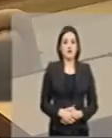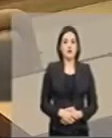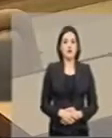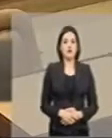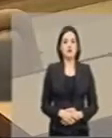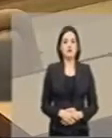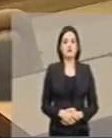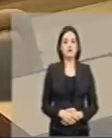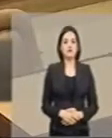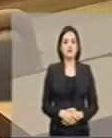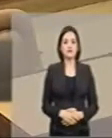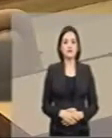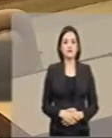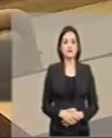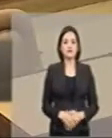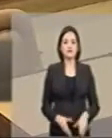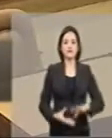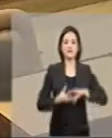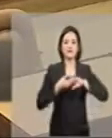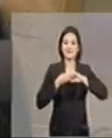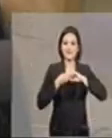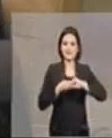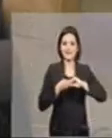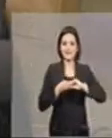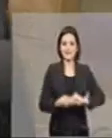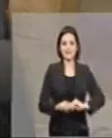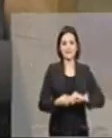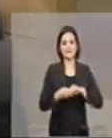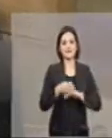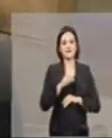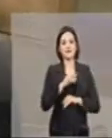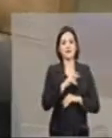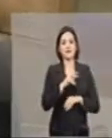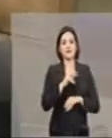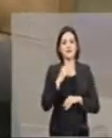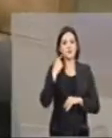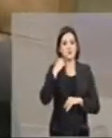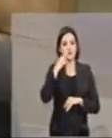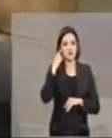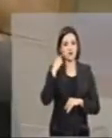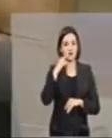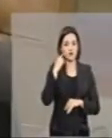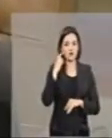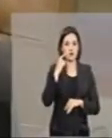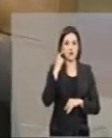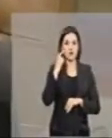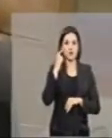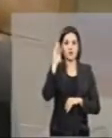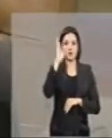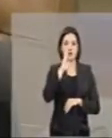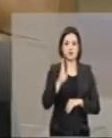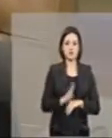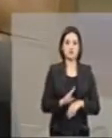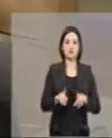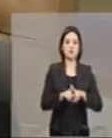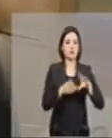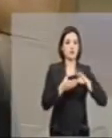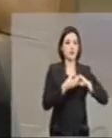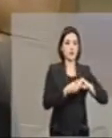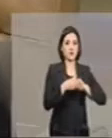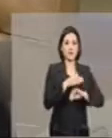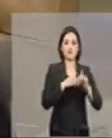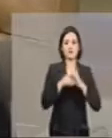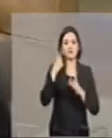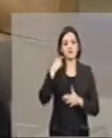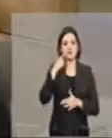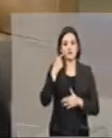Pública, senhoras e senhores advogados, demais presentes, eu começo